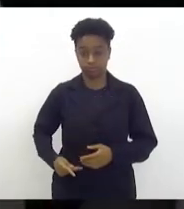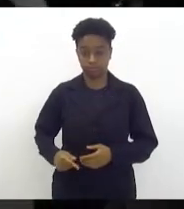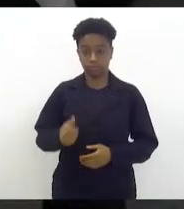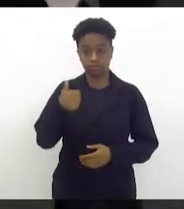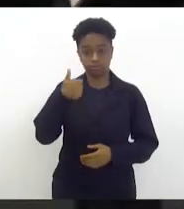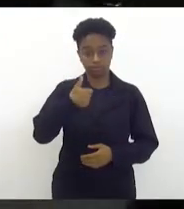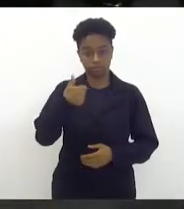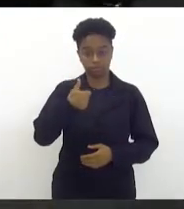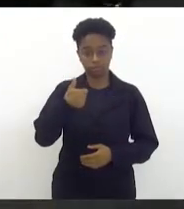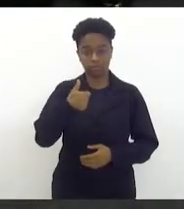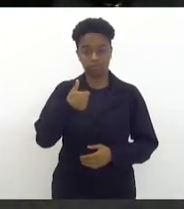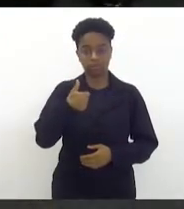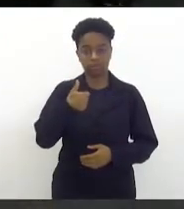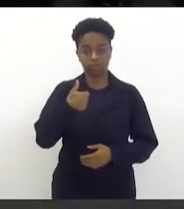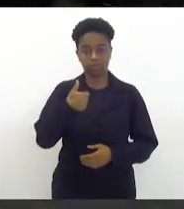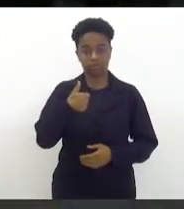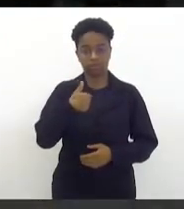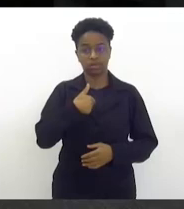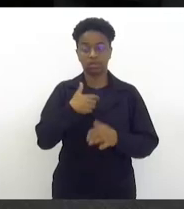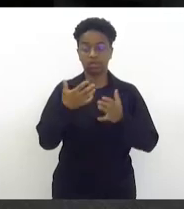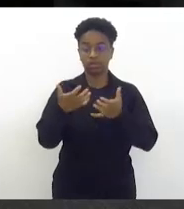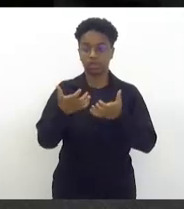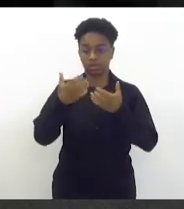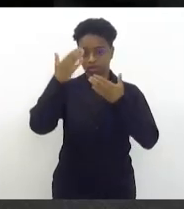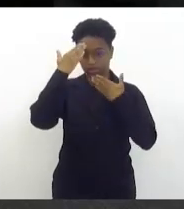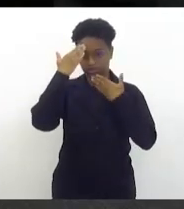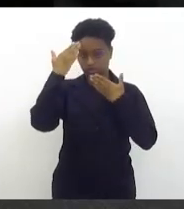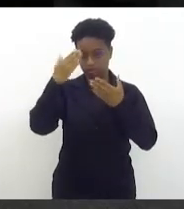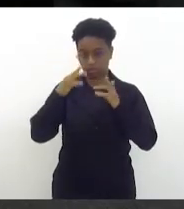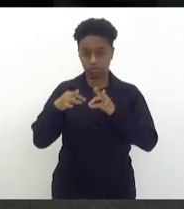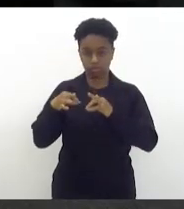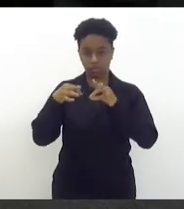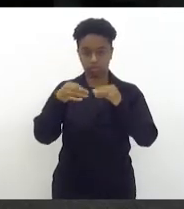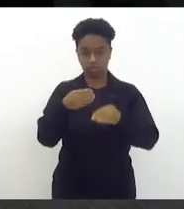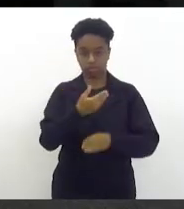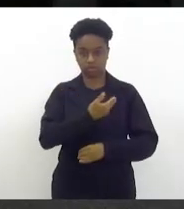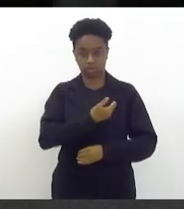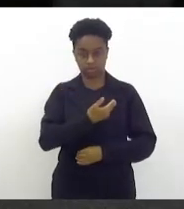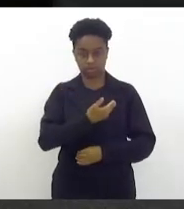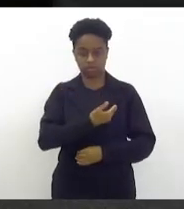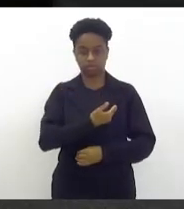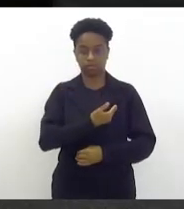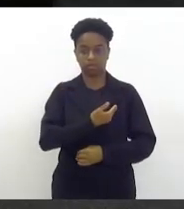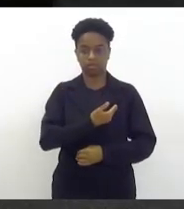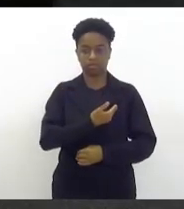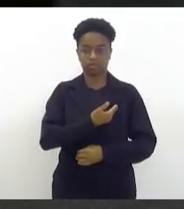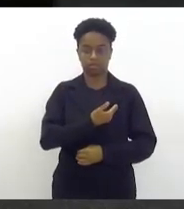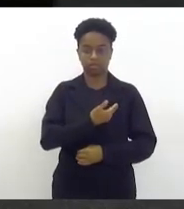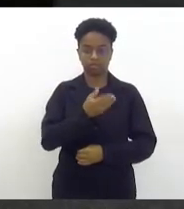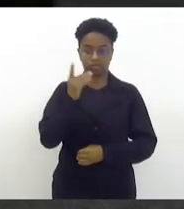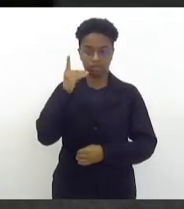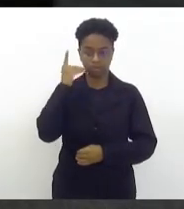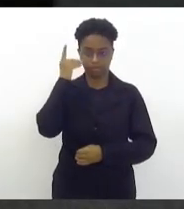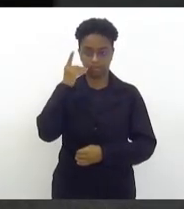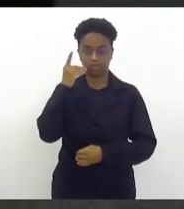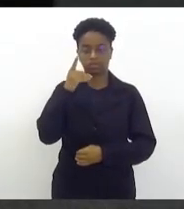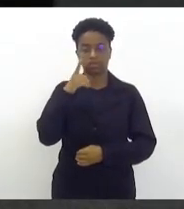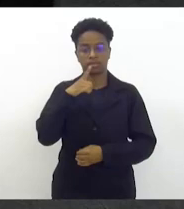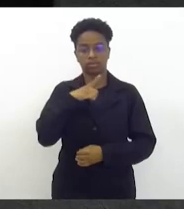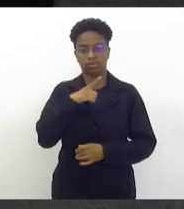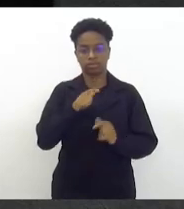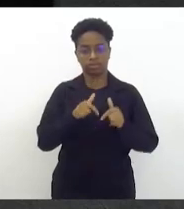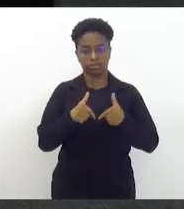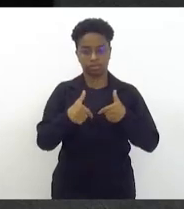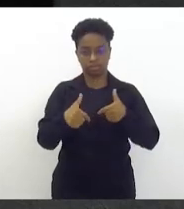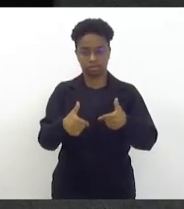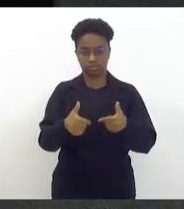lugar, eu queria agradecer a todos os colegas aqui por onde tramitou essa